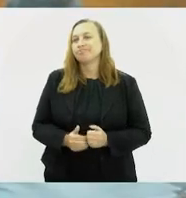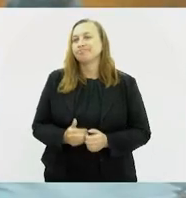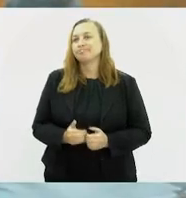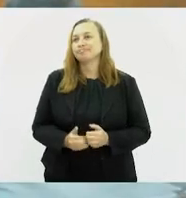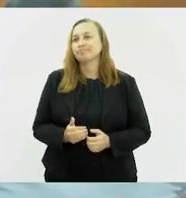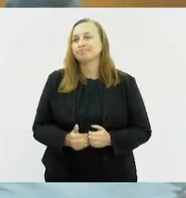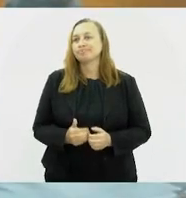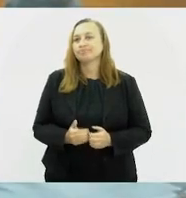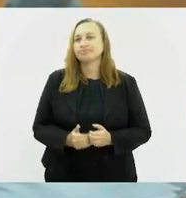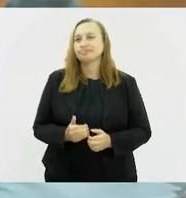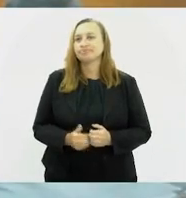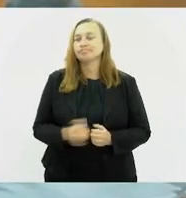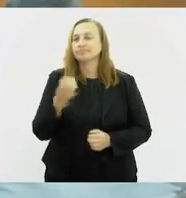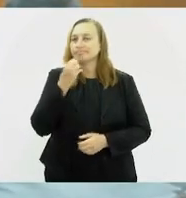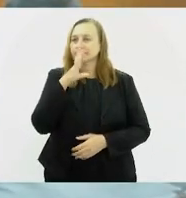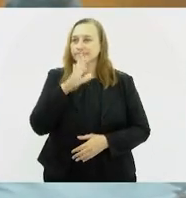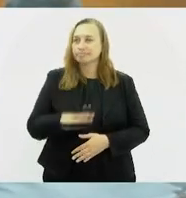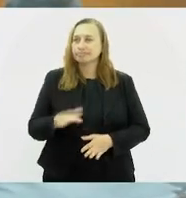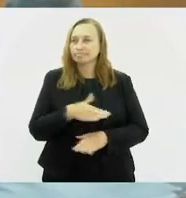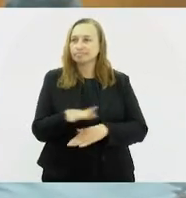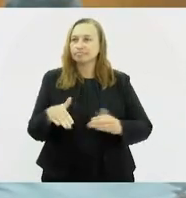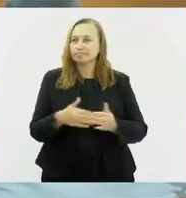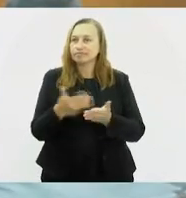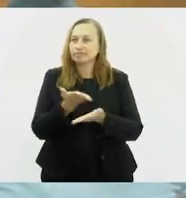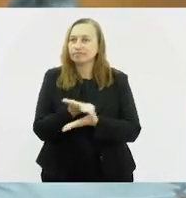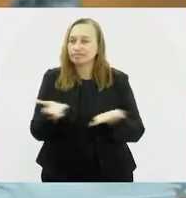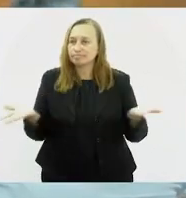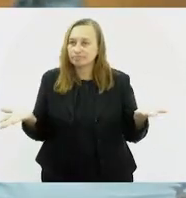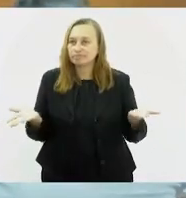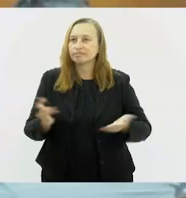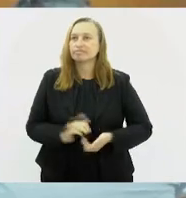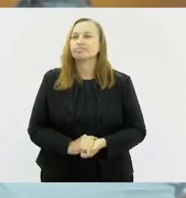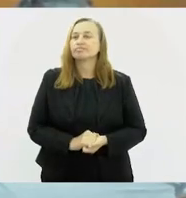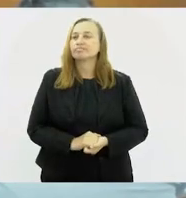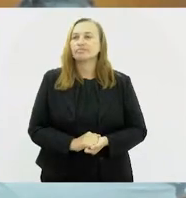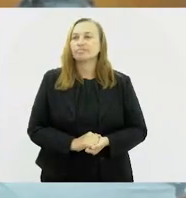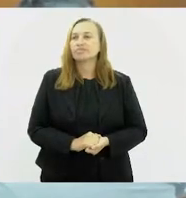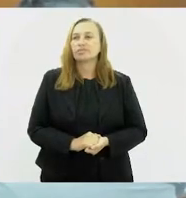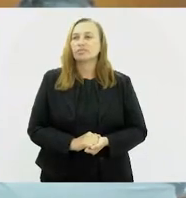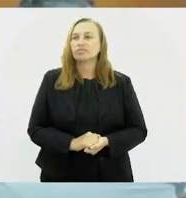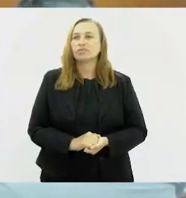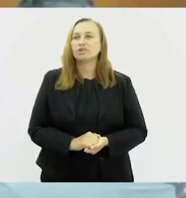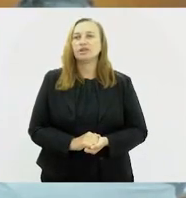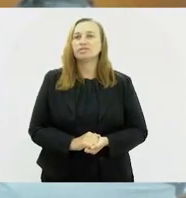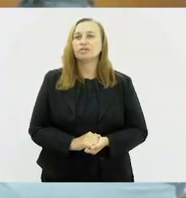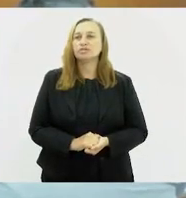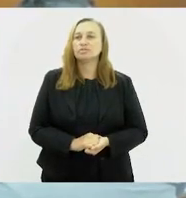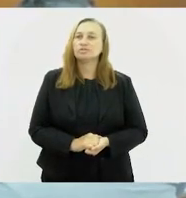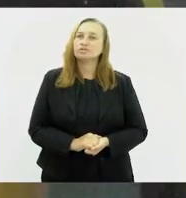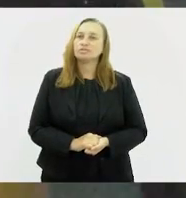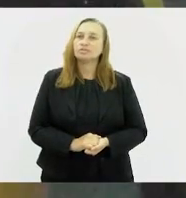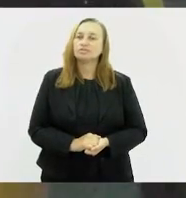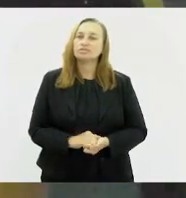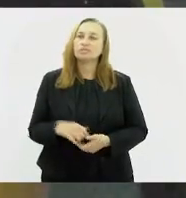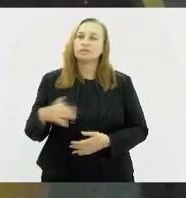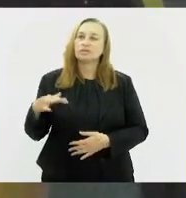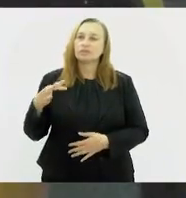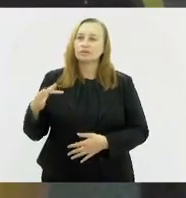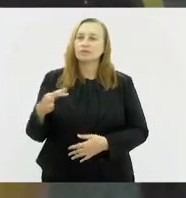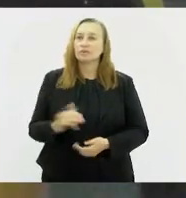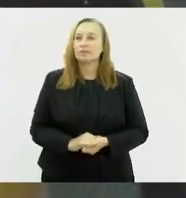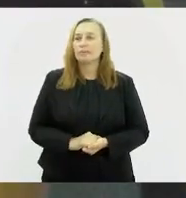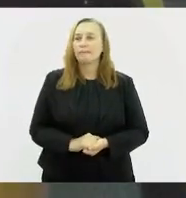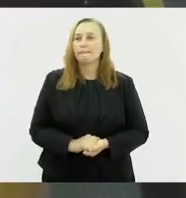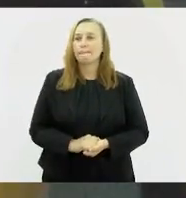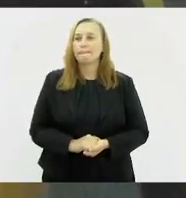Boa tarde a todos, a todas, a todos e a todos. Serei bem breve, né?